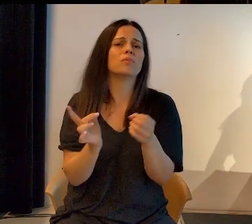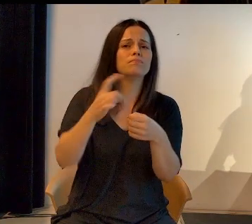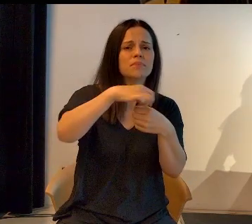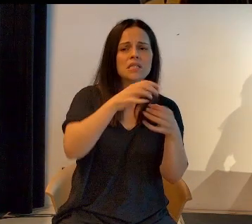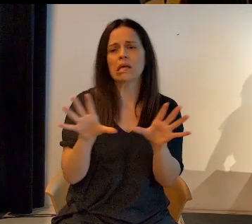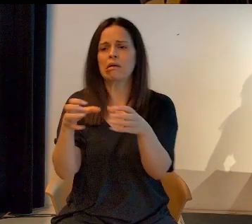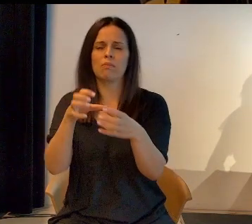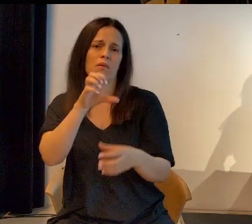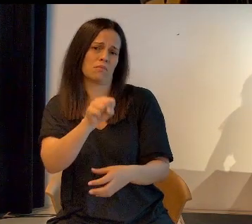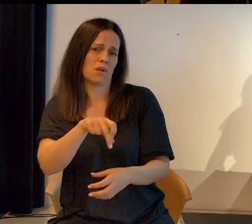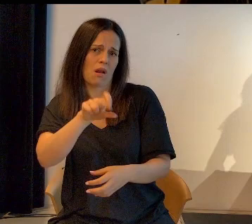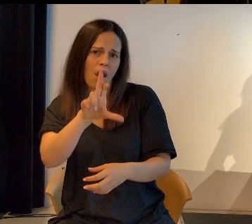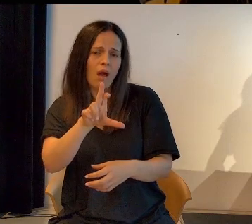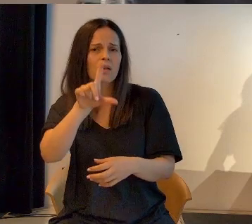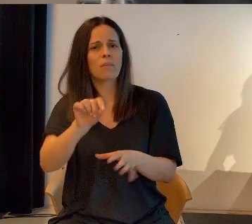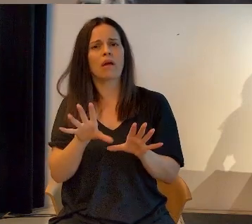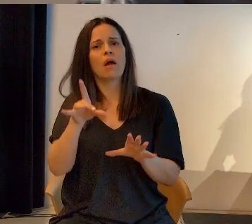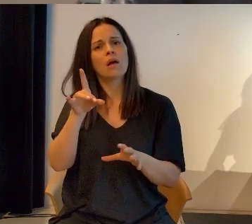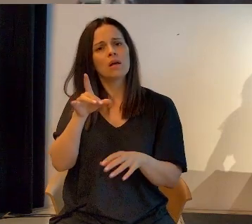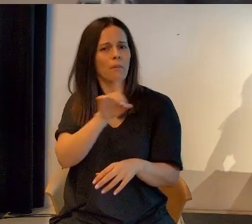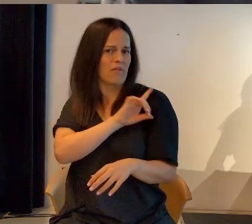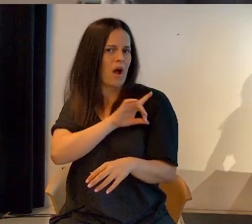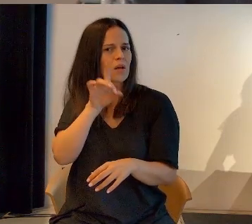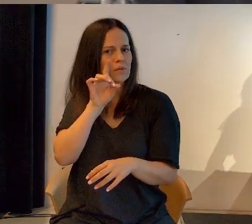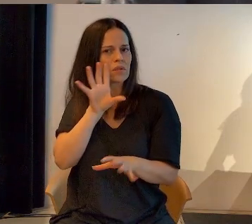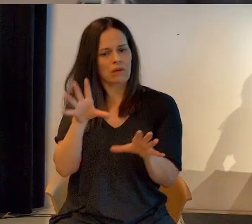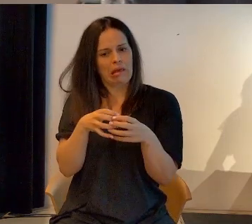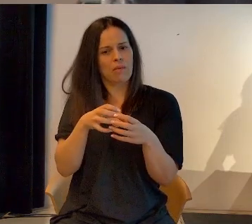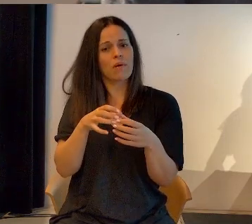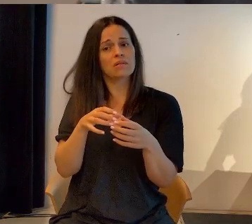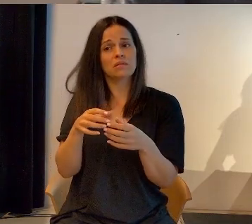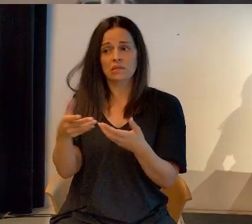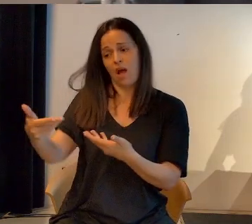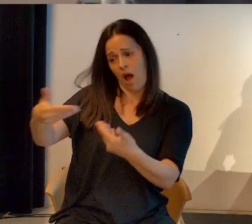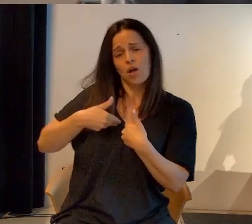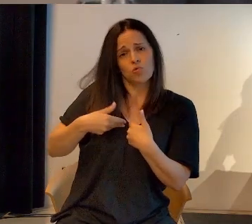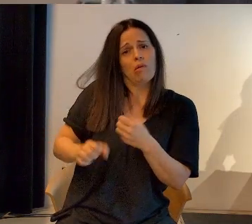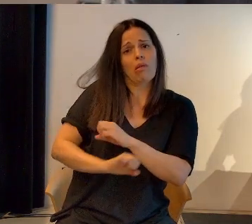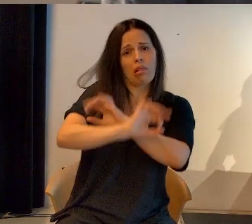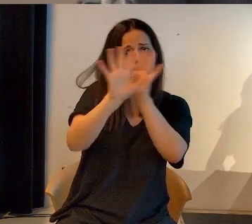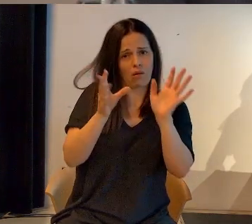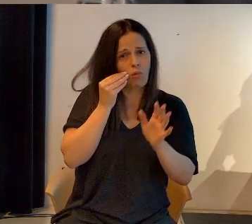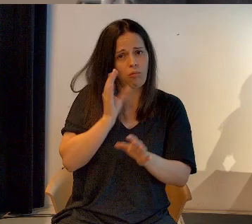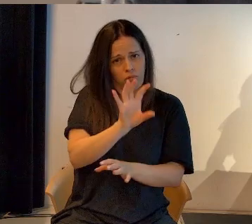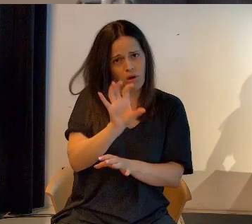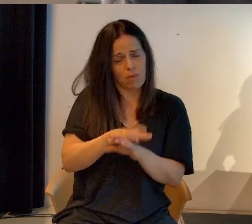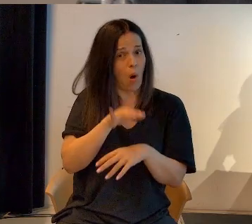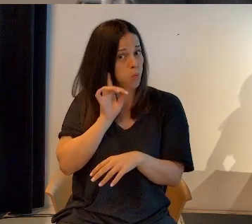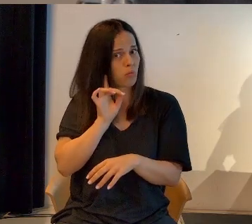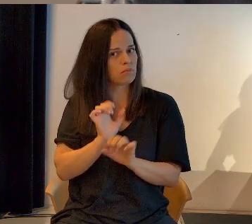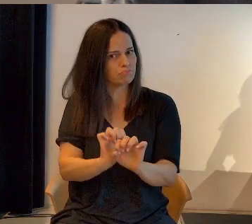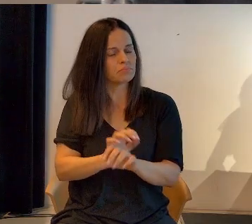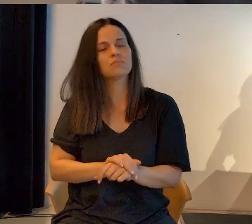equipa de segurança privada, que nos vão ajudar também nessa organização de trânsito, o que é importante para nós. Como é que